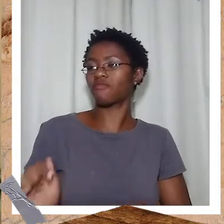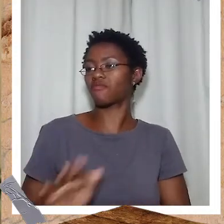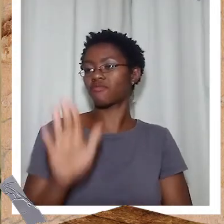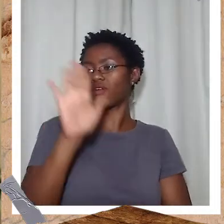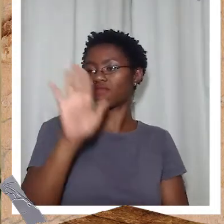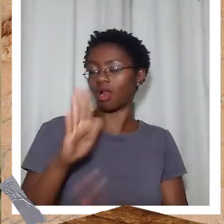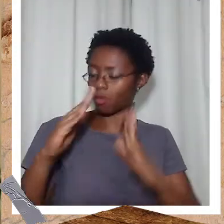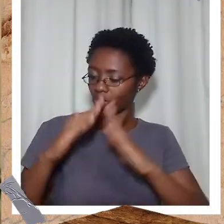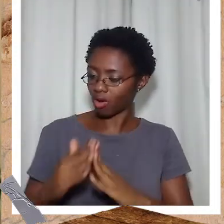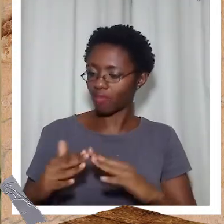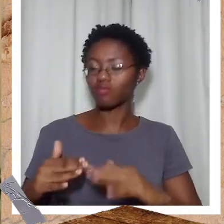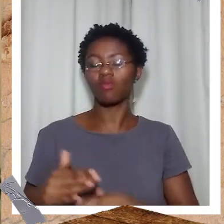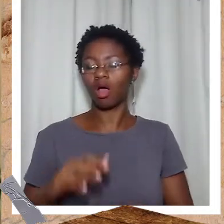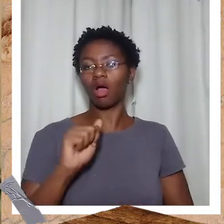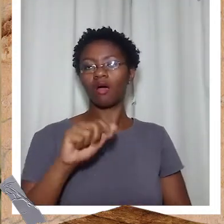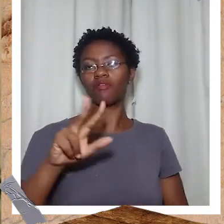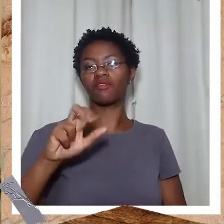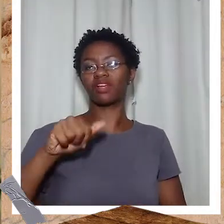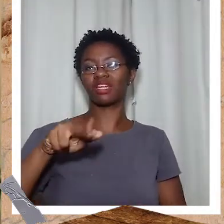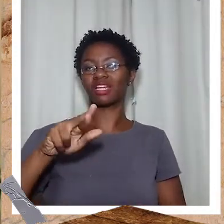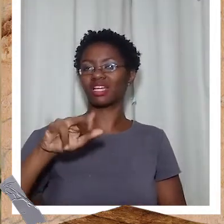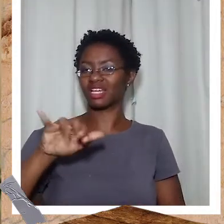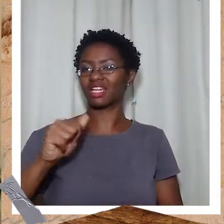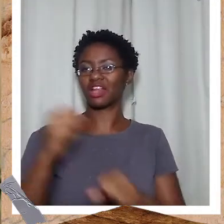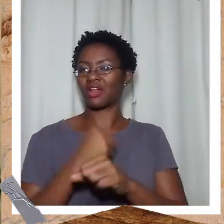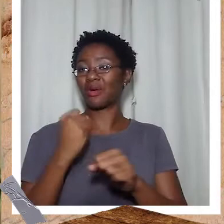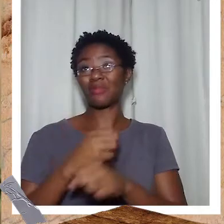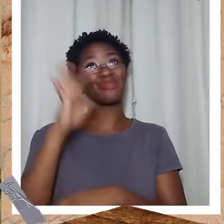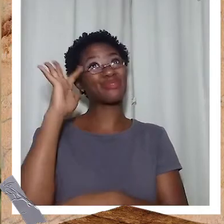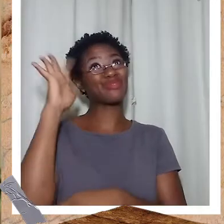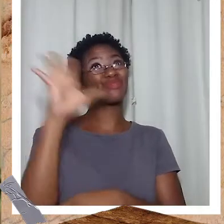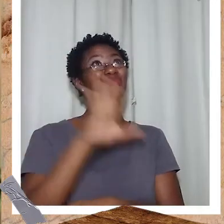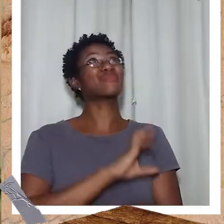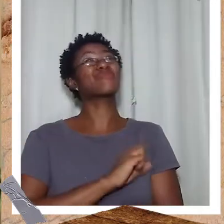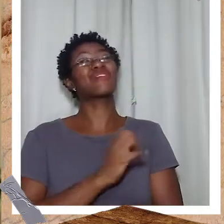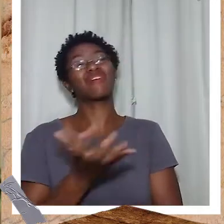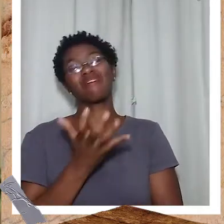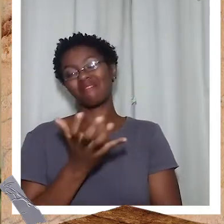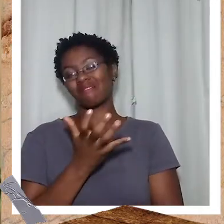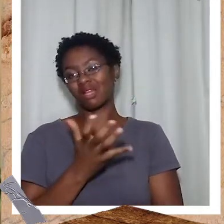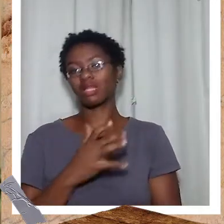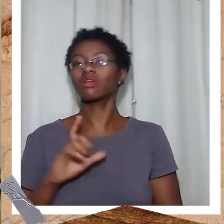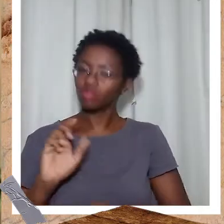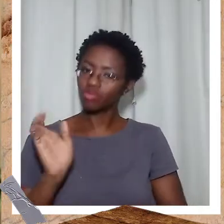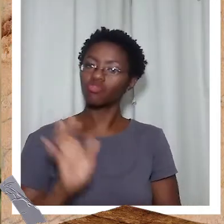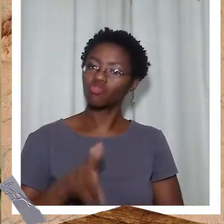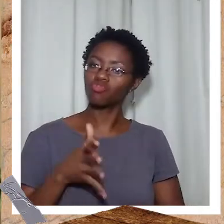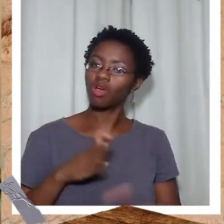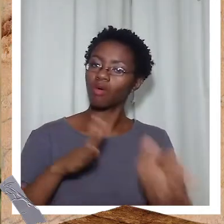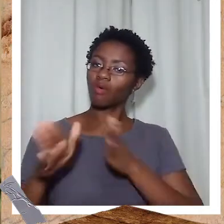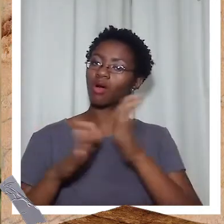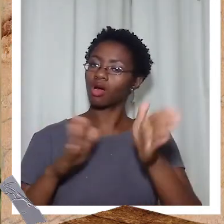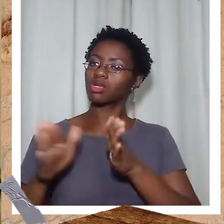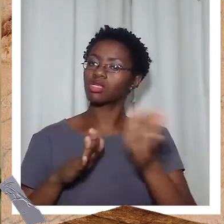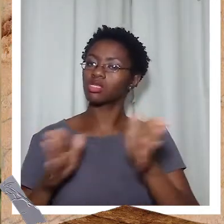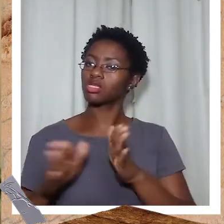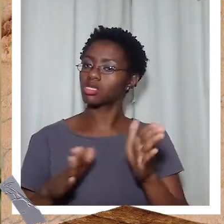já vivia na casa de alvenaria que ela tanto sonhava, e já tinha, enfim, acesso a